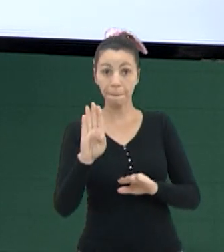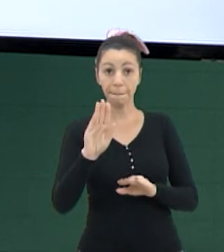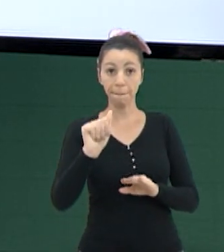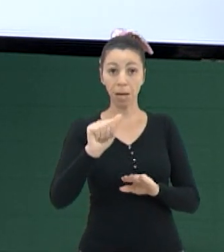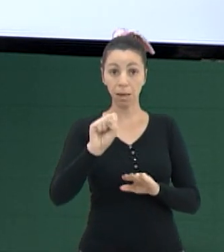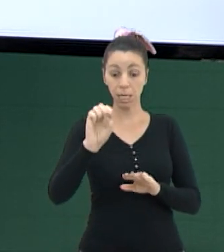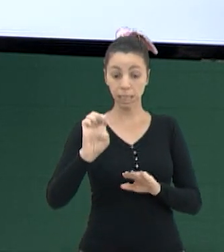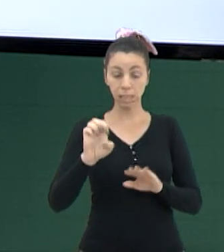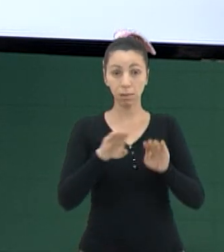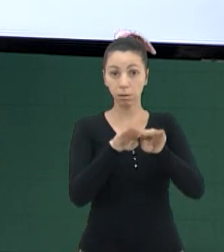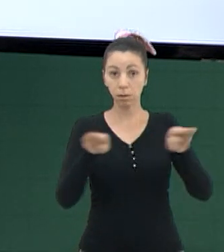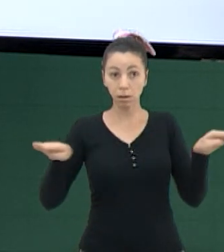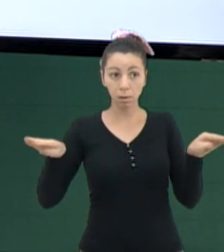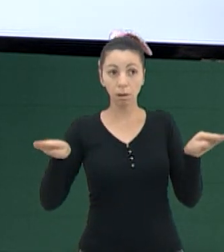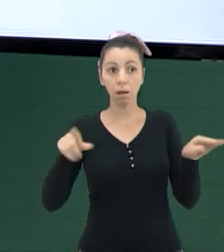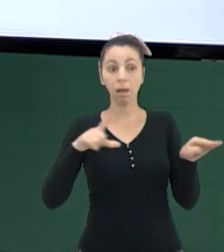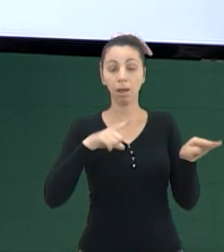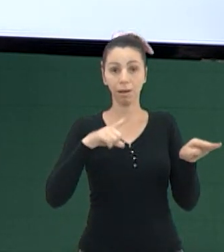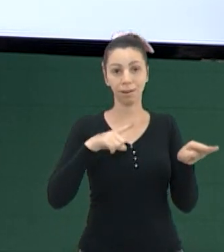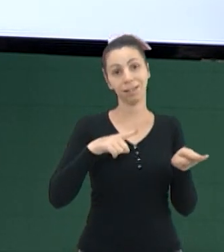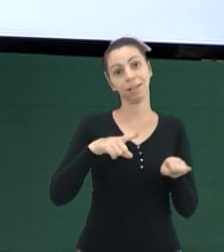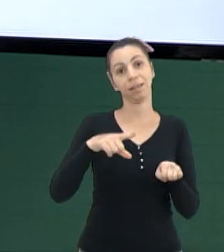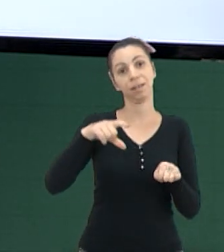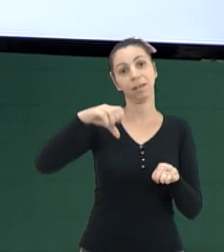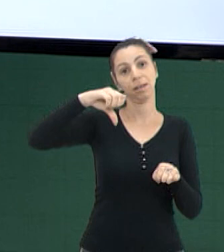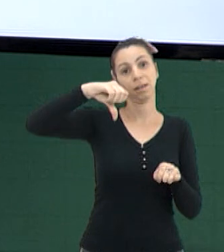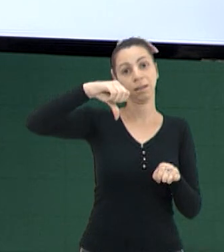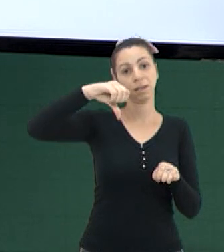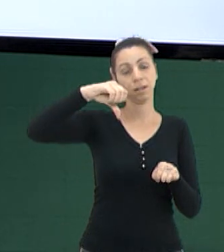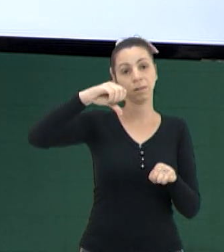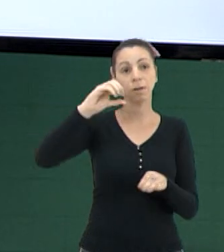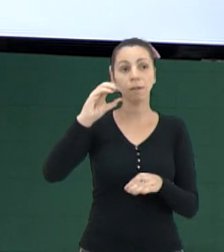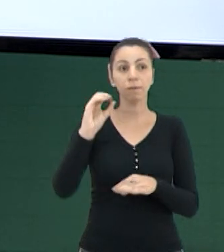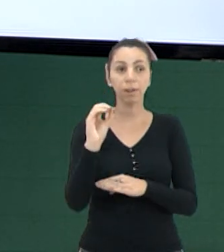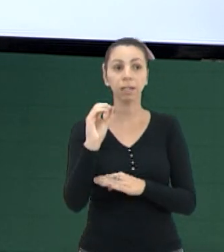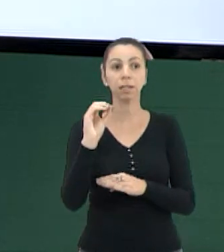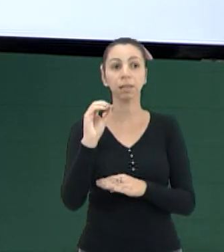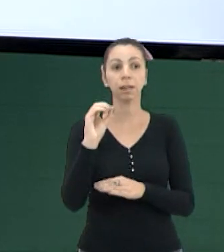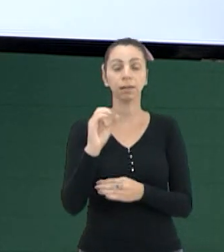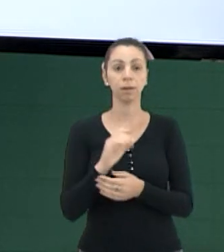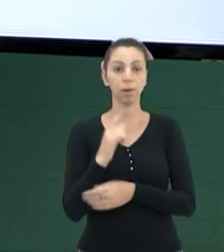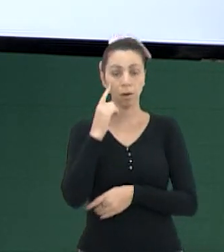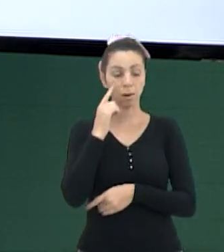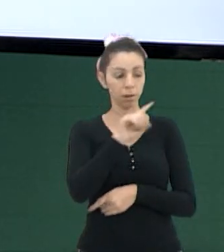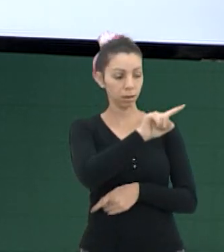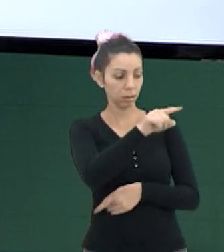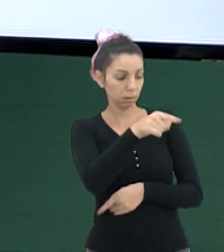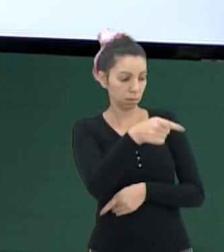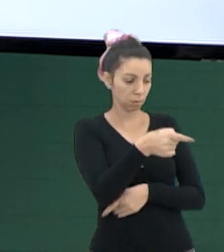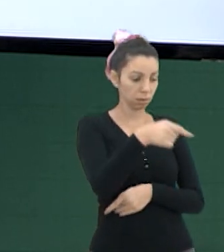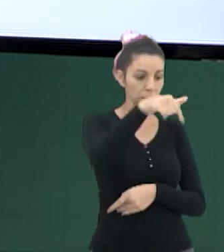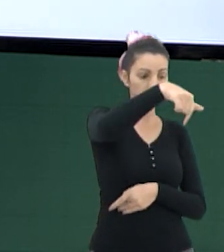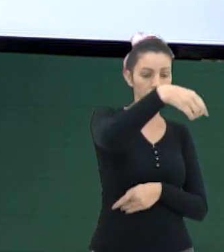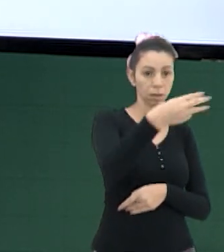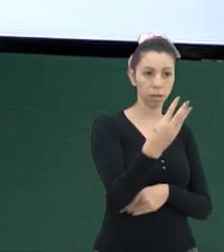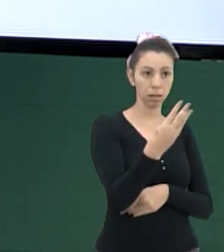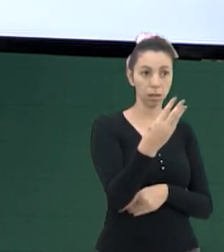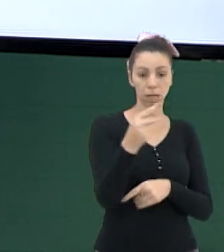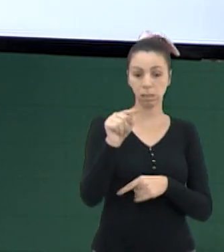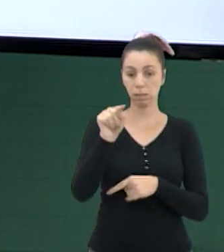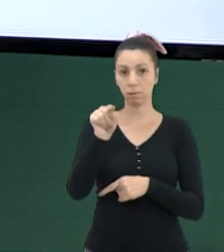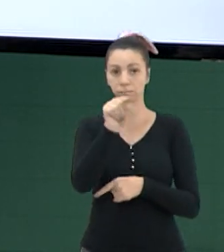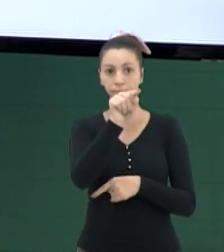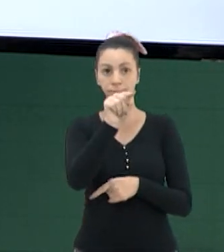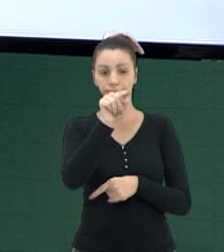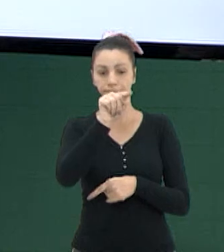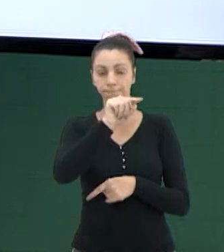eu já sei este ângulo, que é igual a 73, e esse ângulo, que é igual a 90 graus. Quanto que